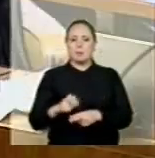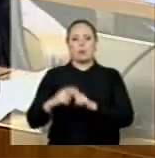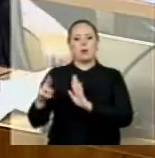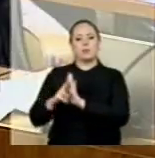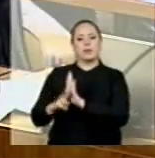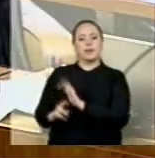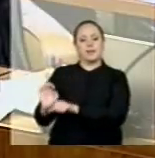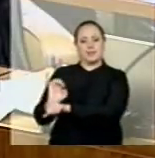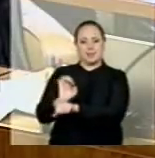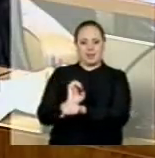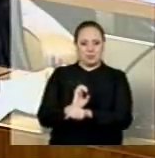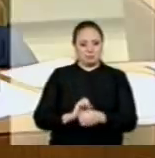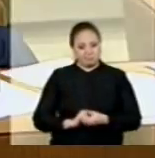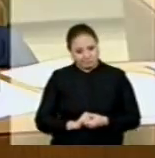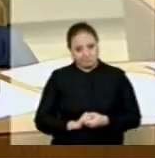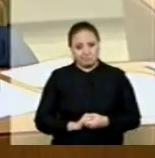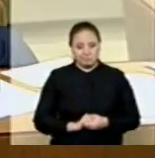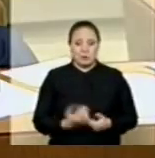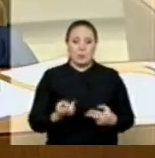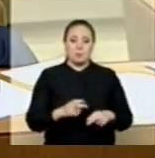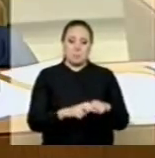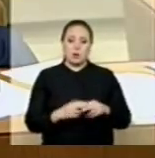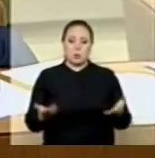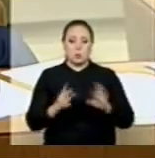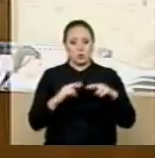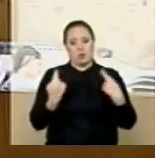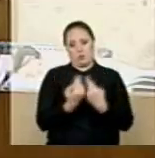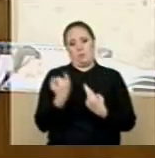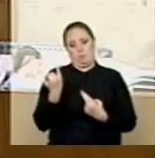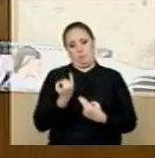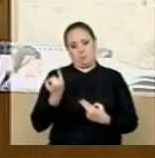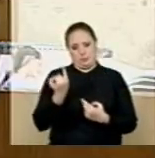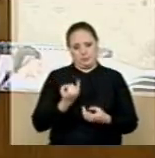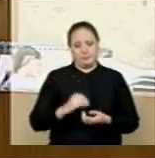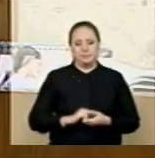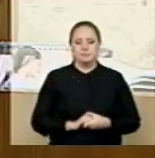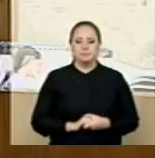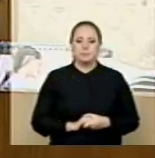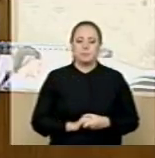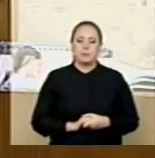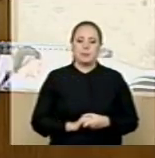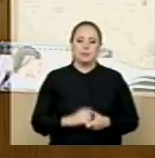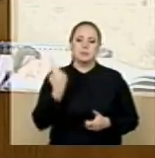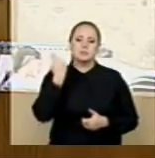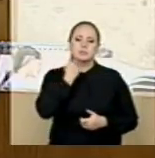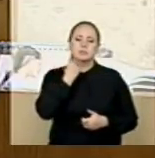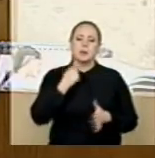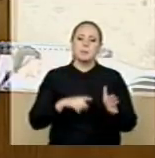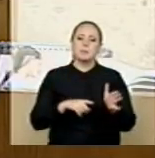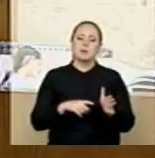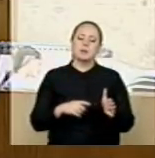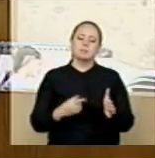estaduais. Daí a relevância desta sessão de hoje. Os magistrados arguíram três